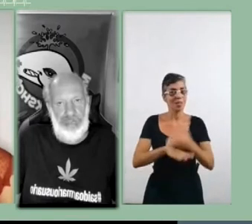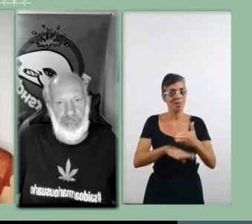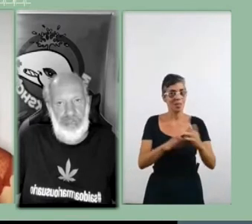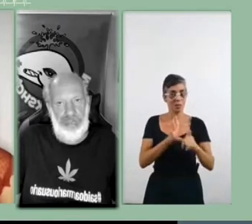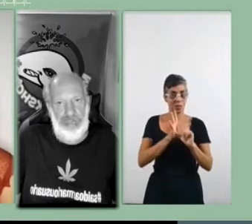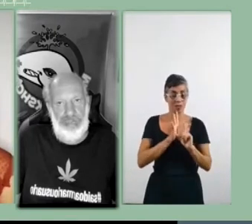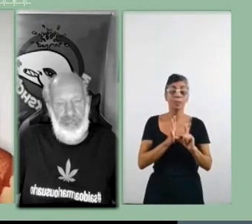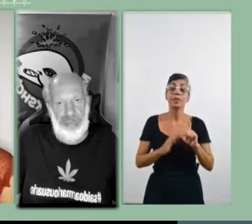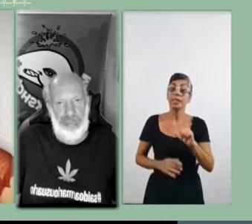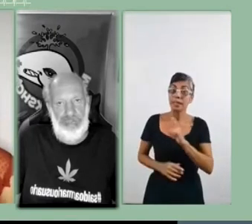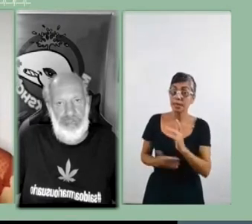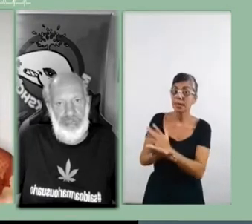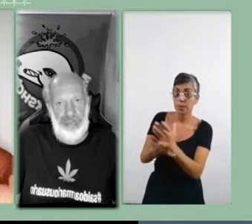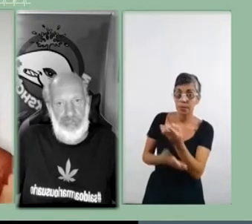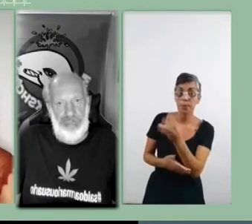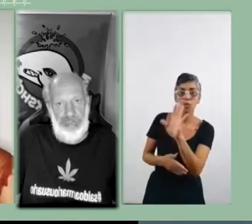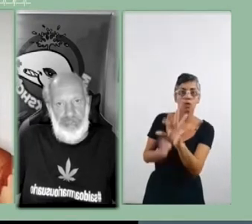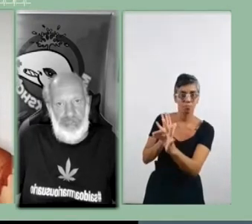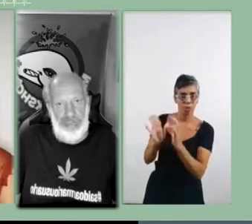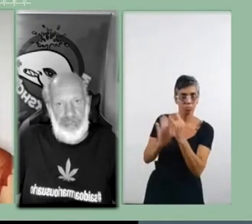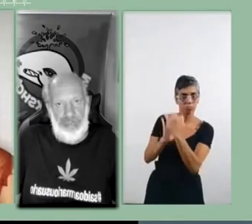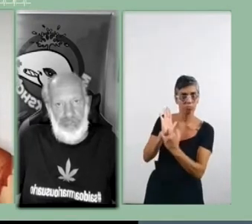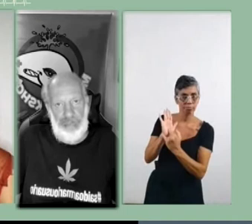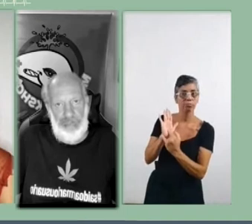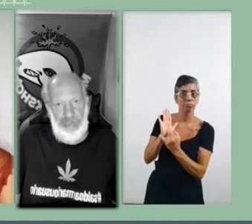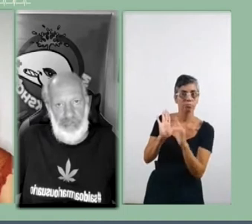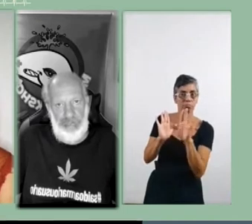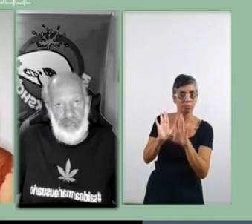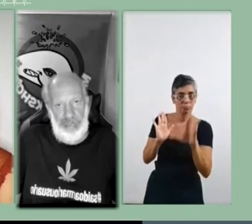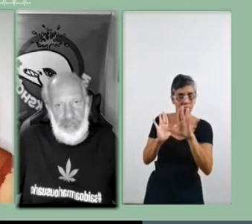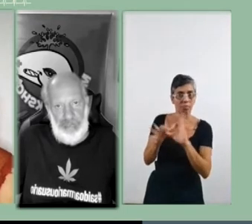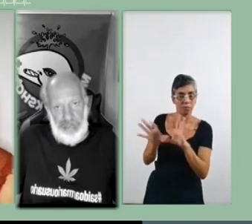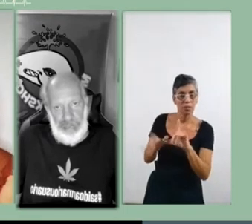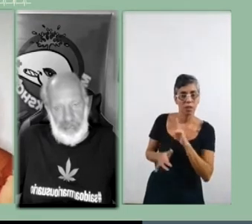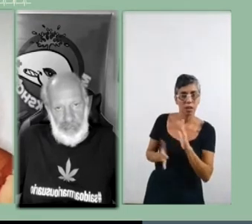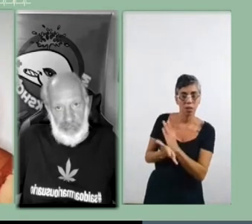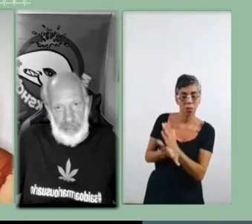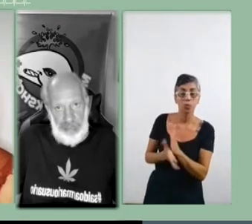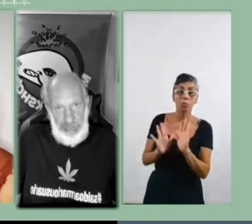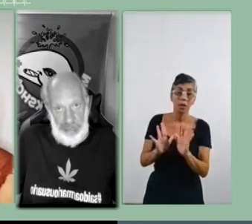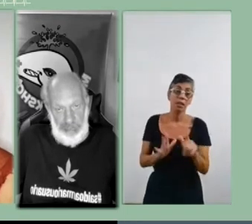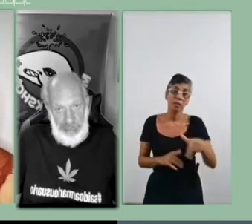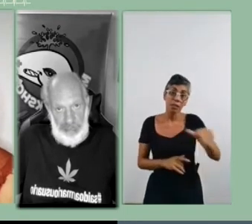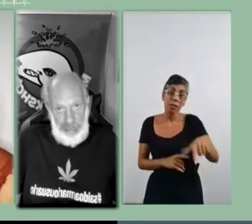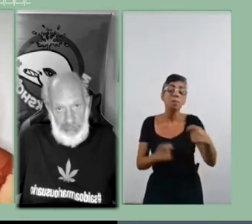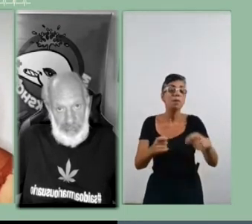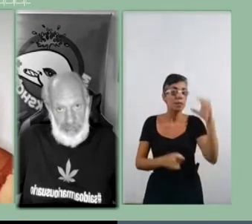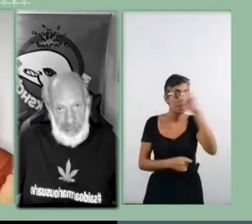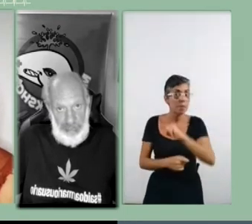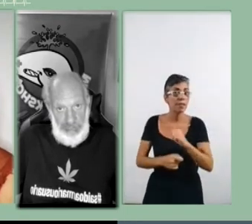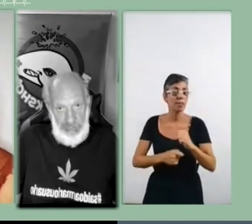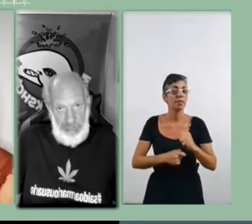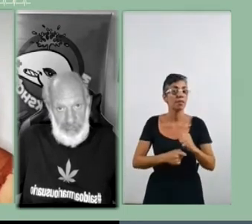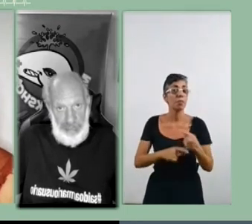e a parte nutricional, ela precisa ser adentrada nesse processo para que eles entendam que o paciente,